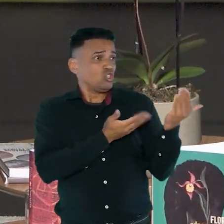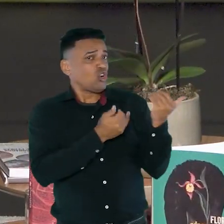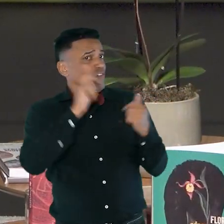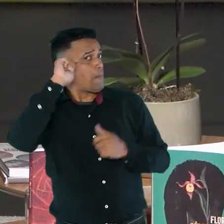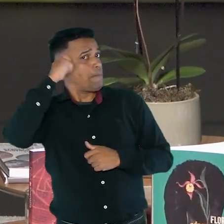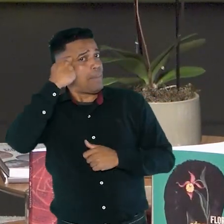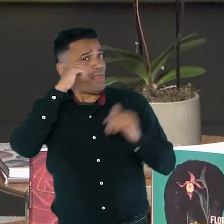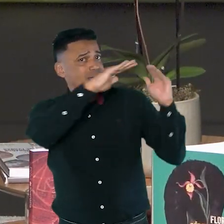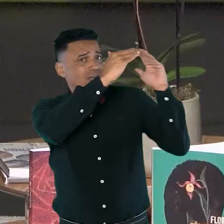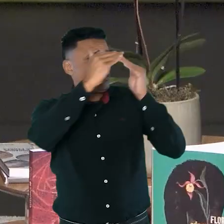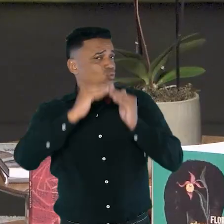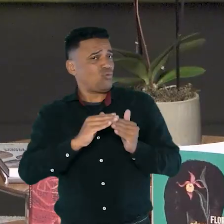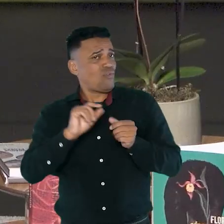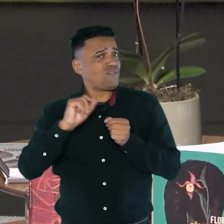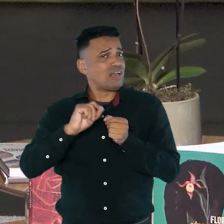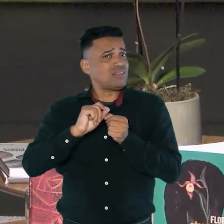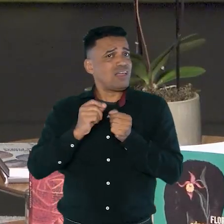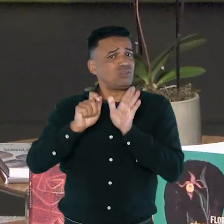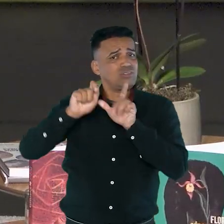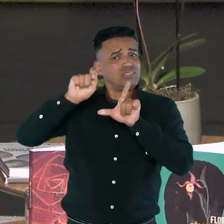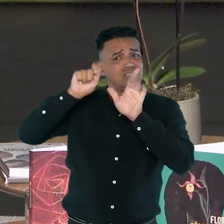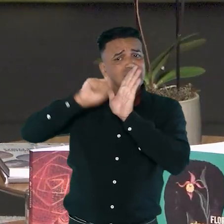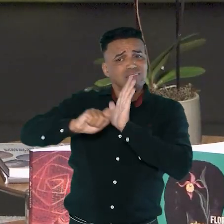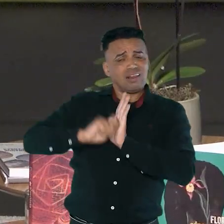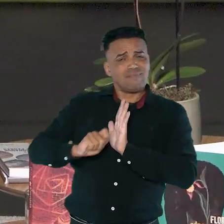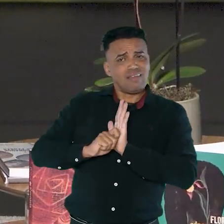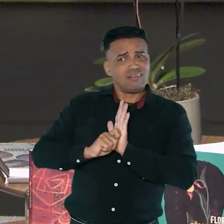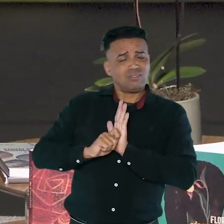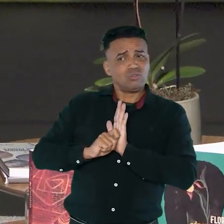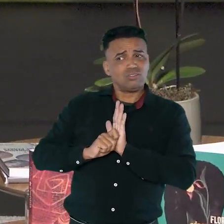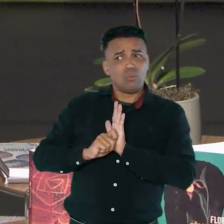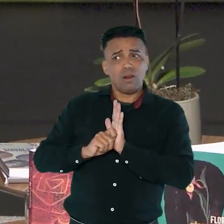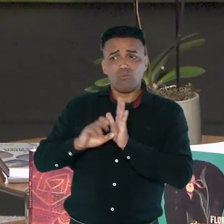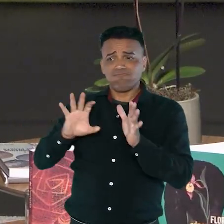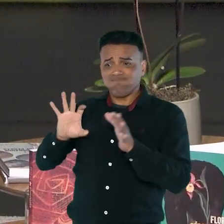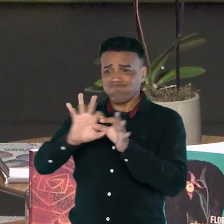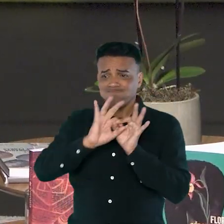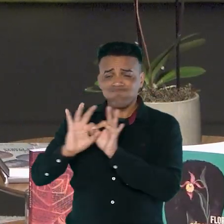periférica, por conta disso, por gravitar